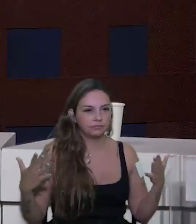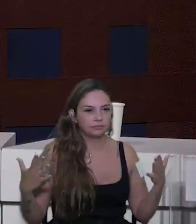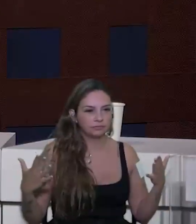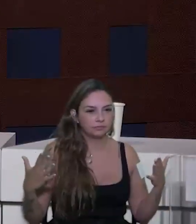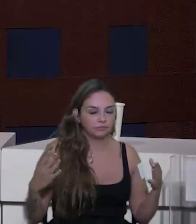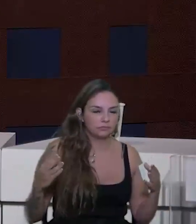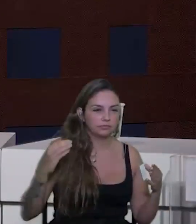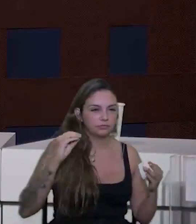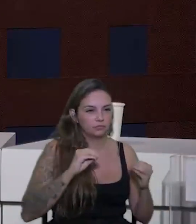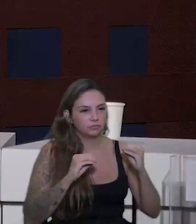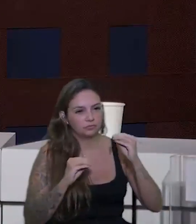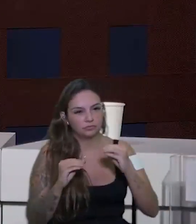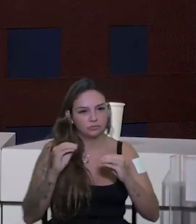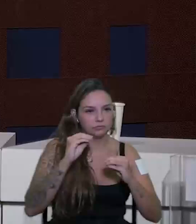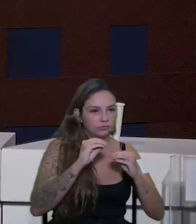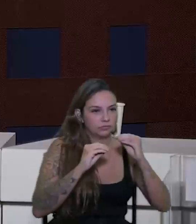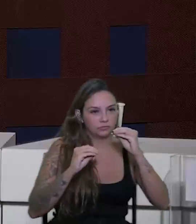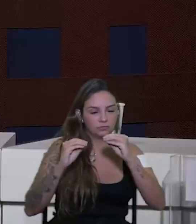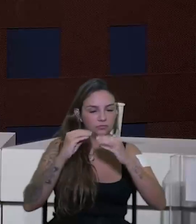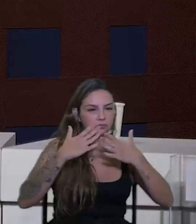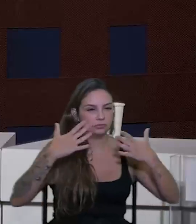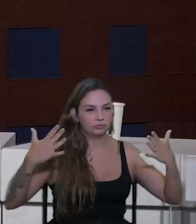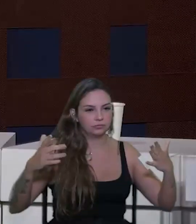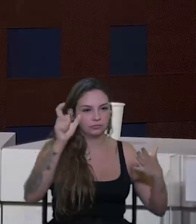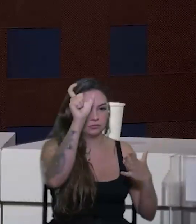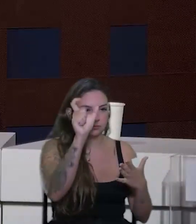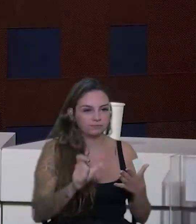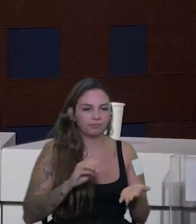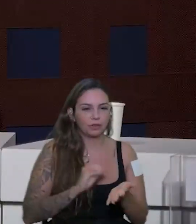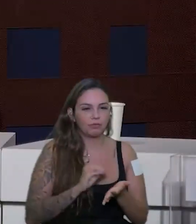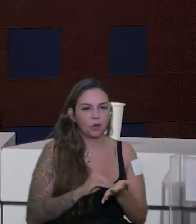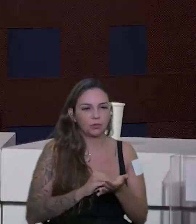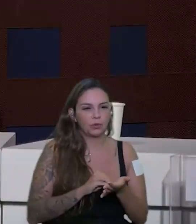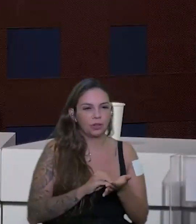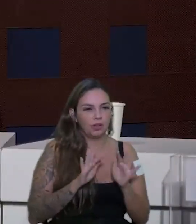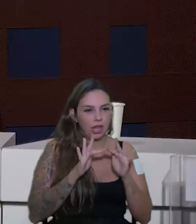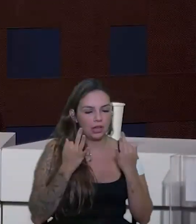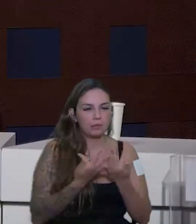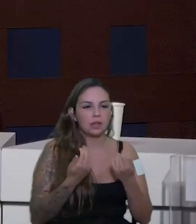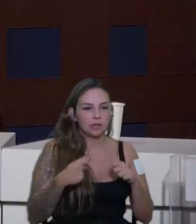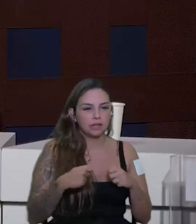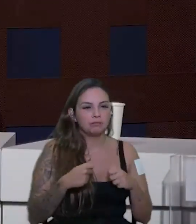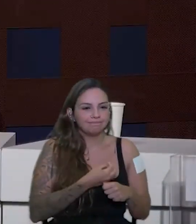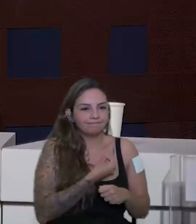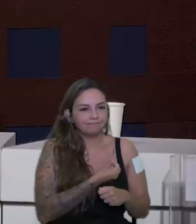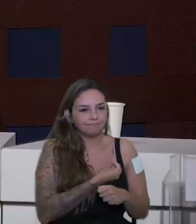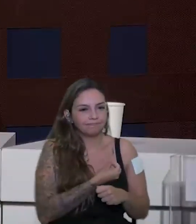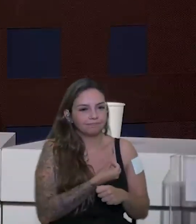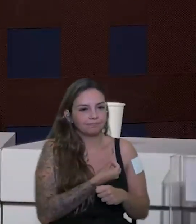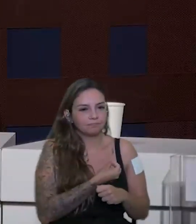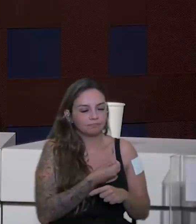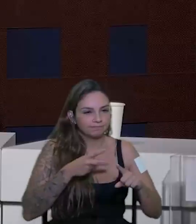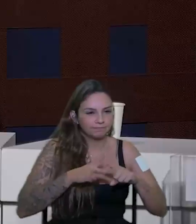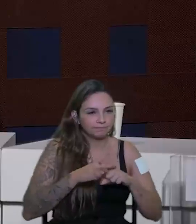tudo se somando na minha cabeça, que grande lacuna, que grande ausência que essas famílias precisam vivenciar e